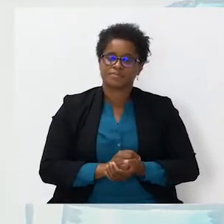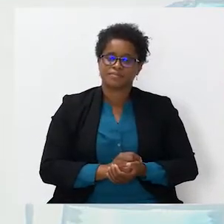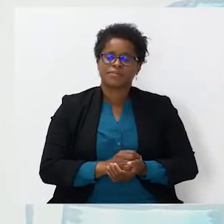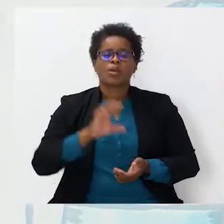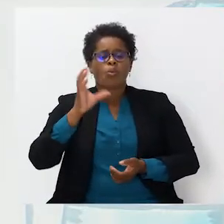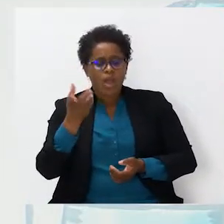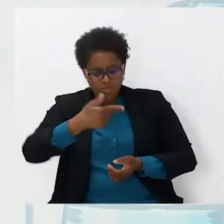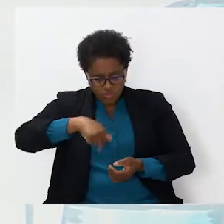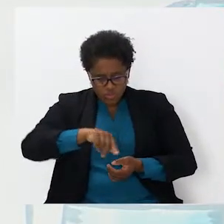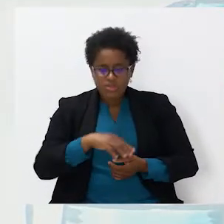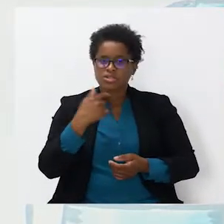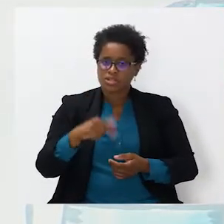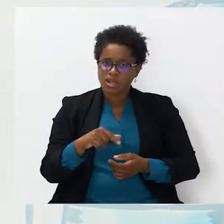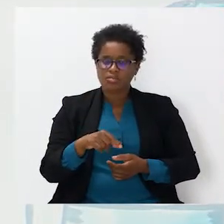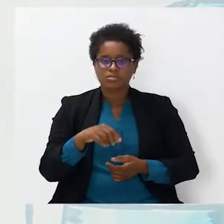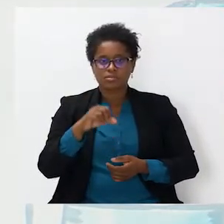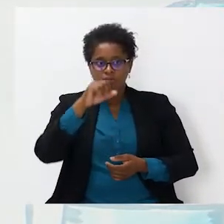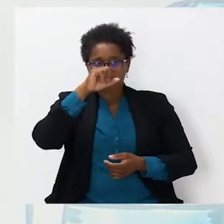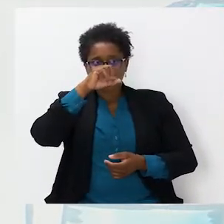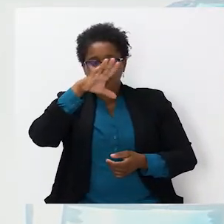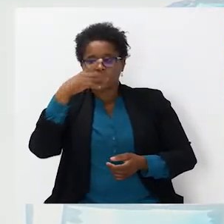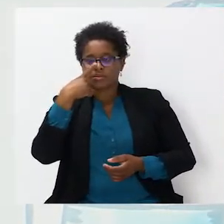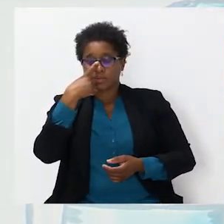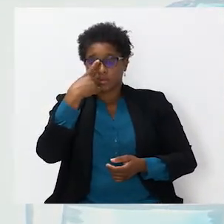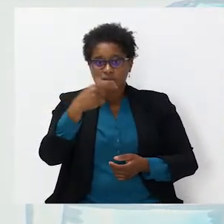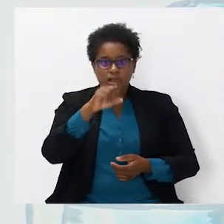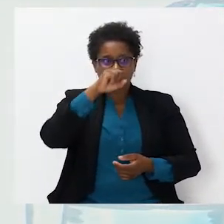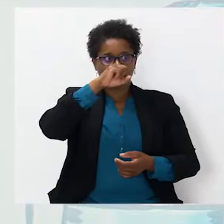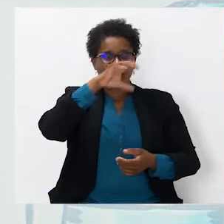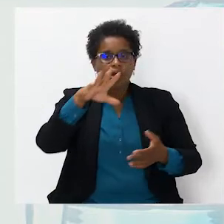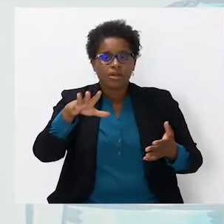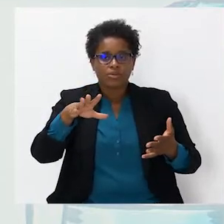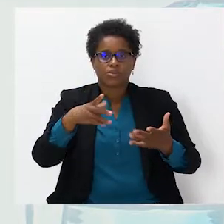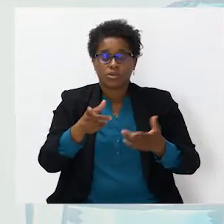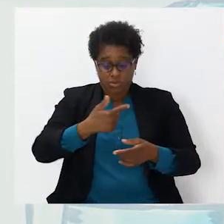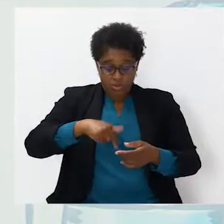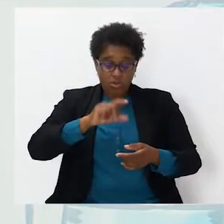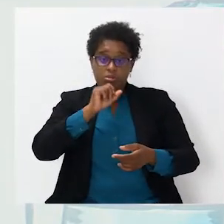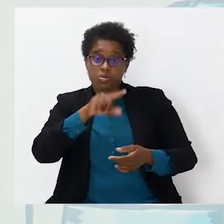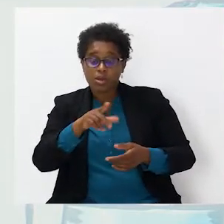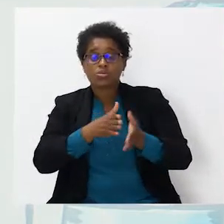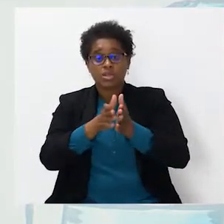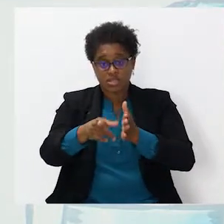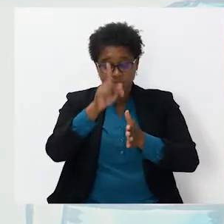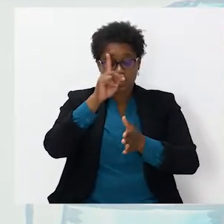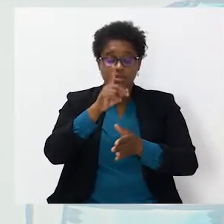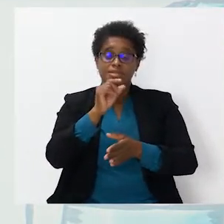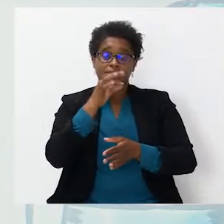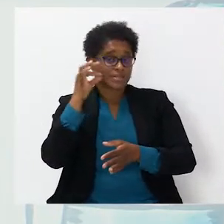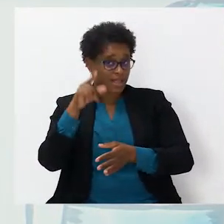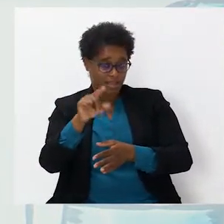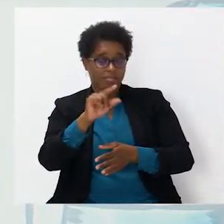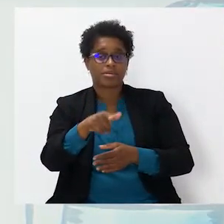quando nós estamos admirados, quando nós estamos espantados, nós podemos usar este sinal na